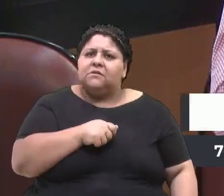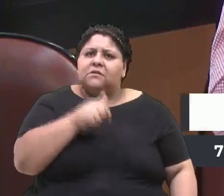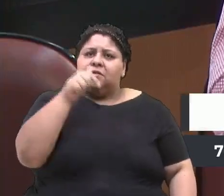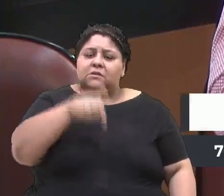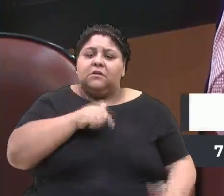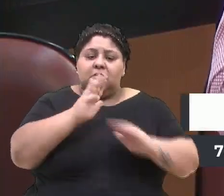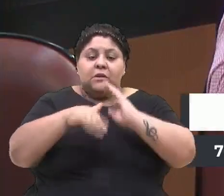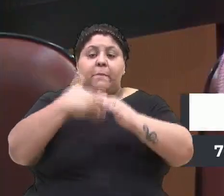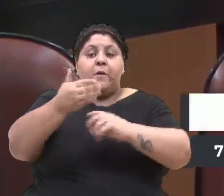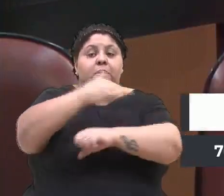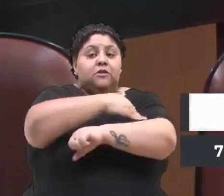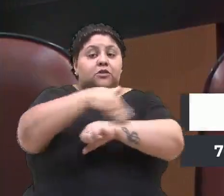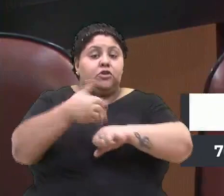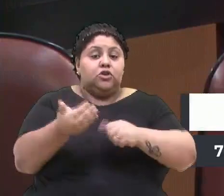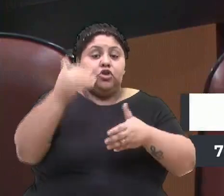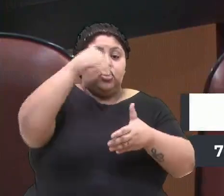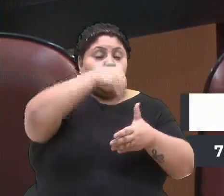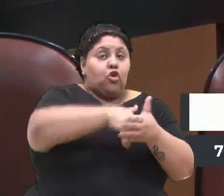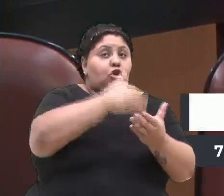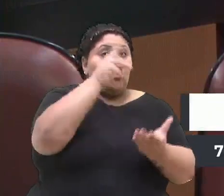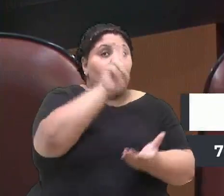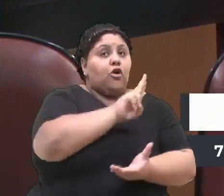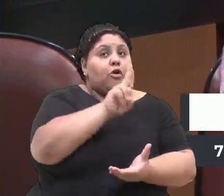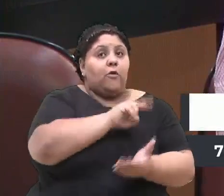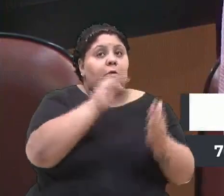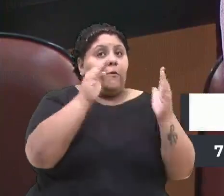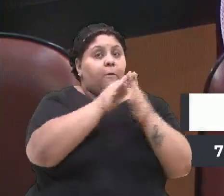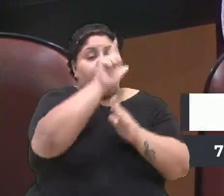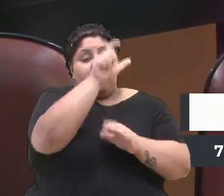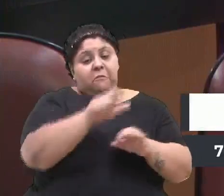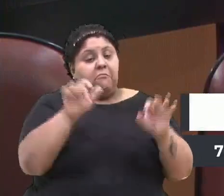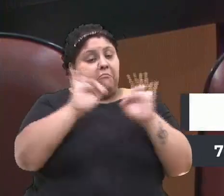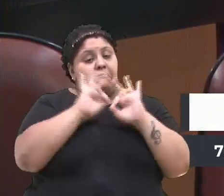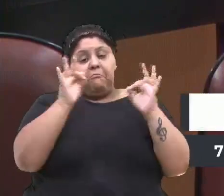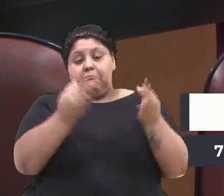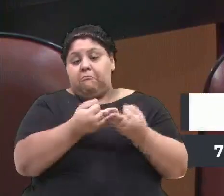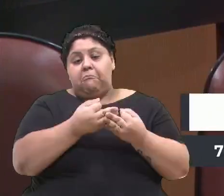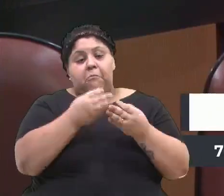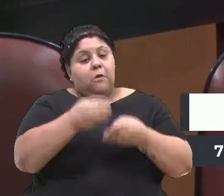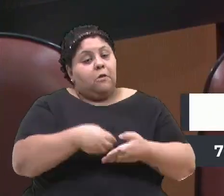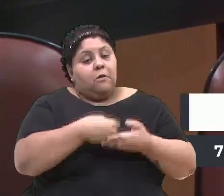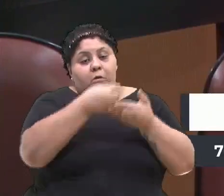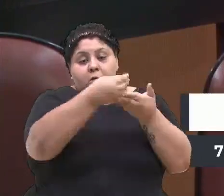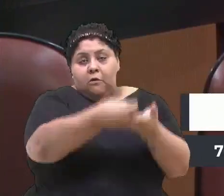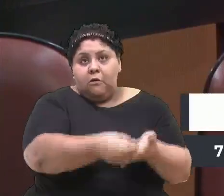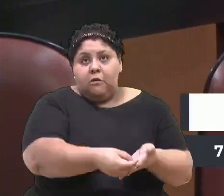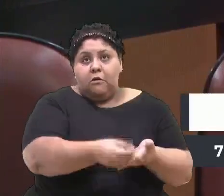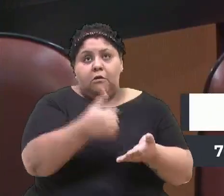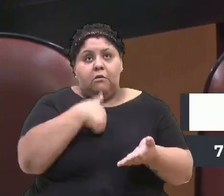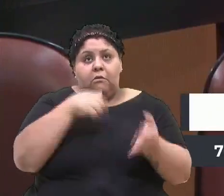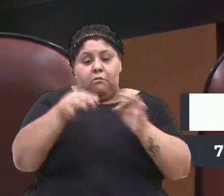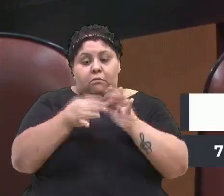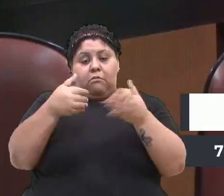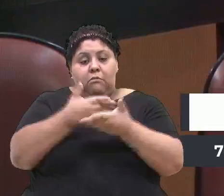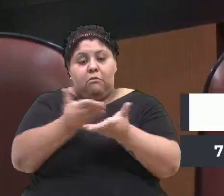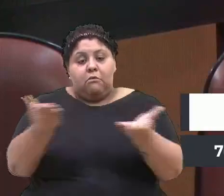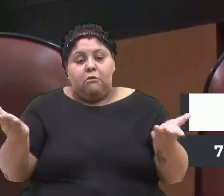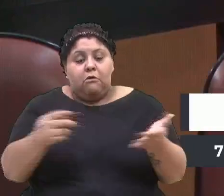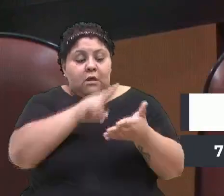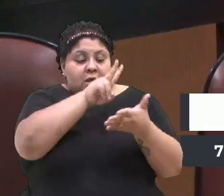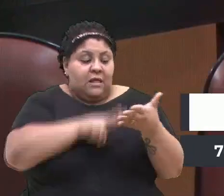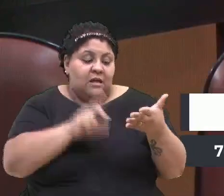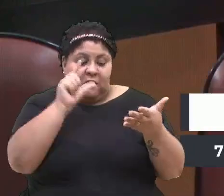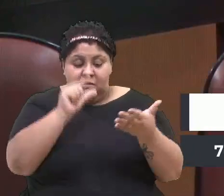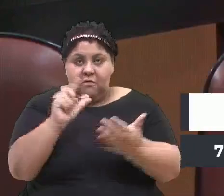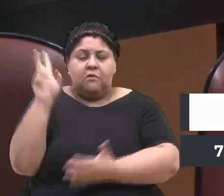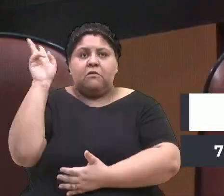próxima rua de colocar o nome daí os moradores familiares contribuíram me à disposição Então vou ler um pouco do